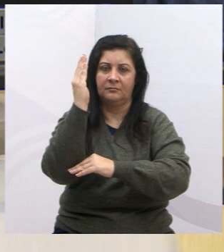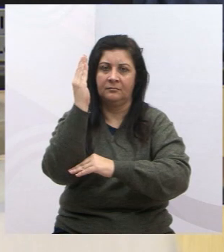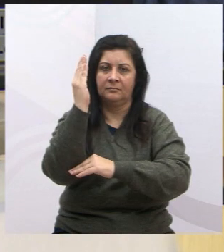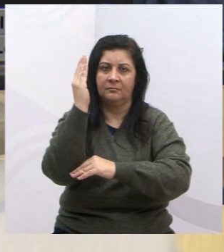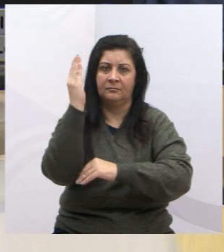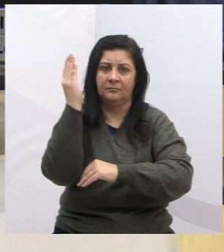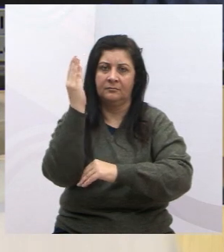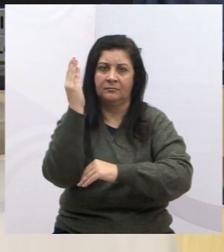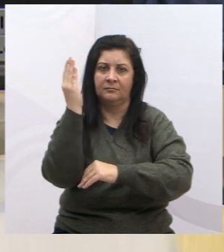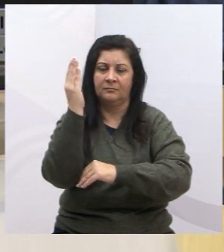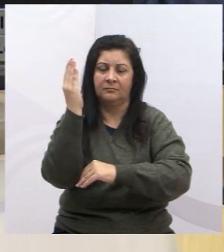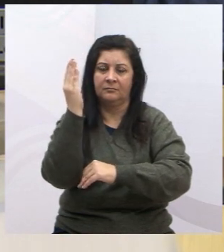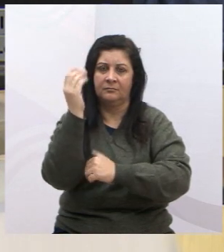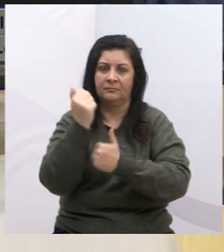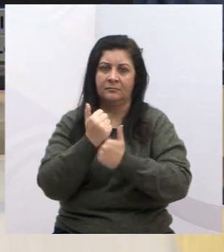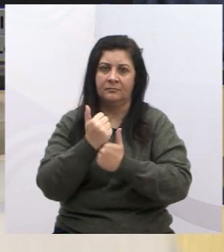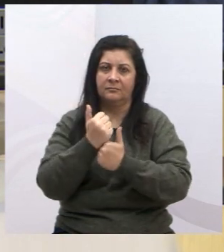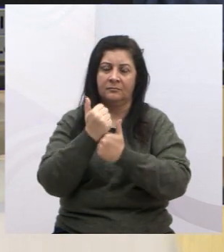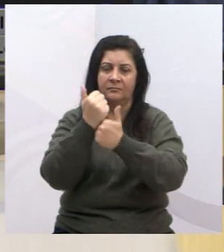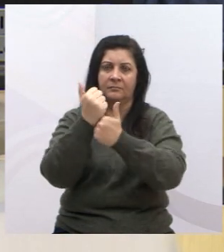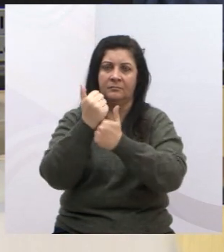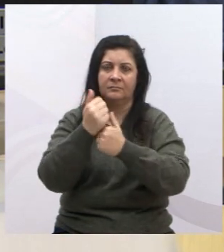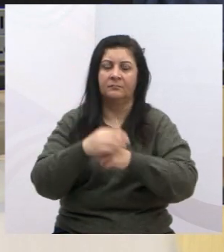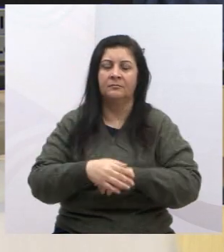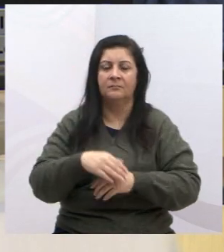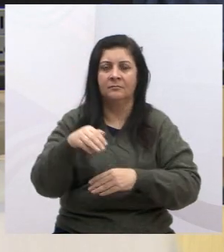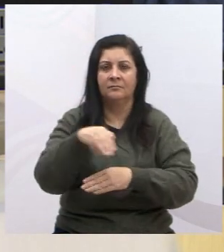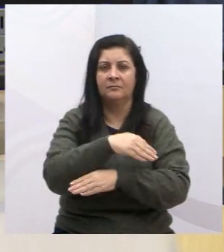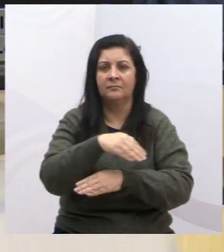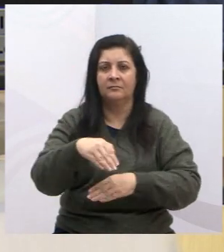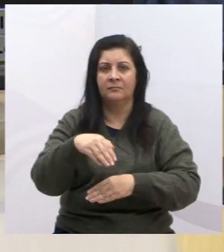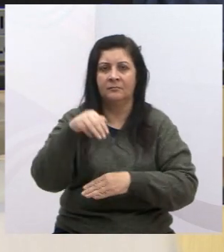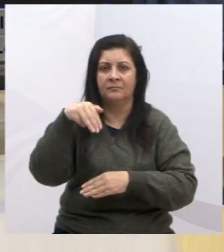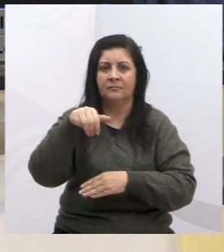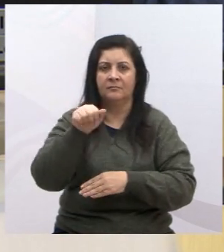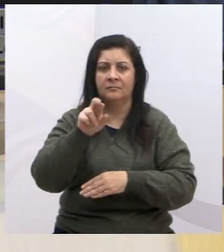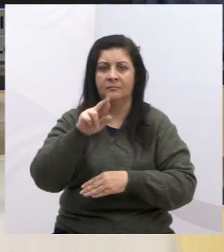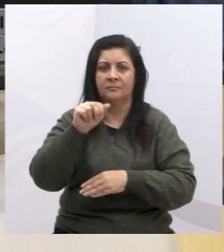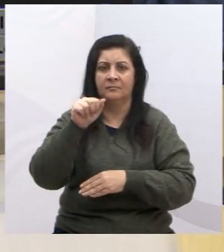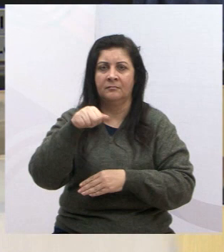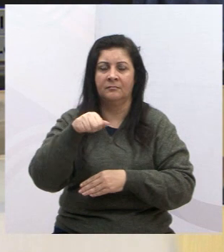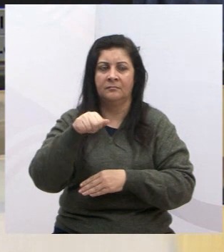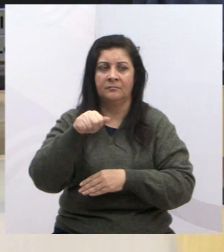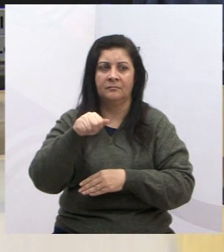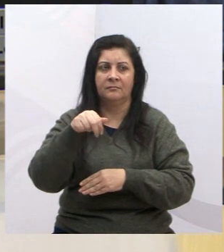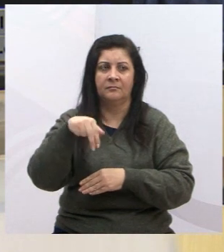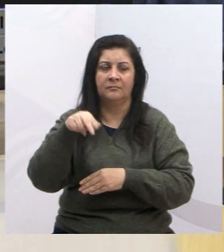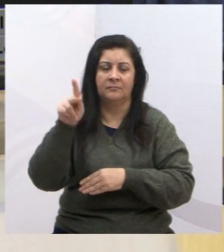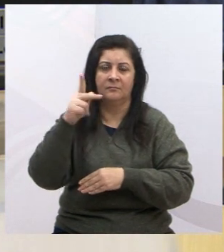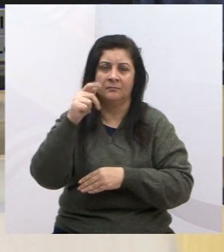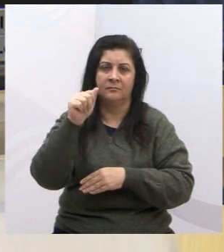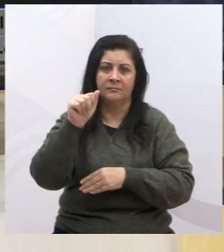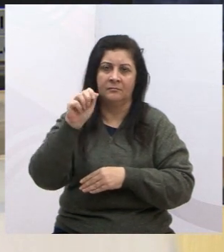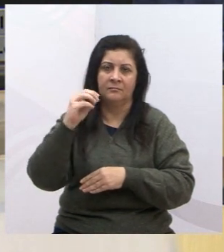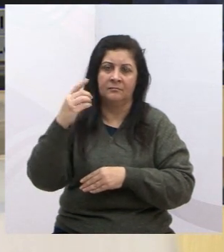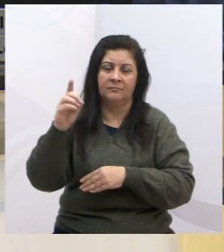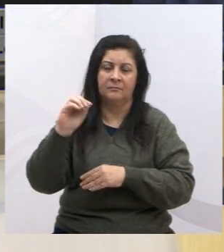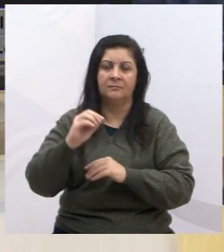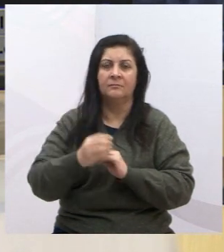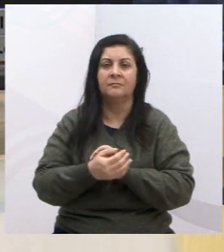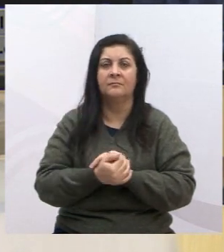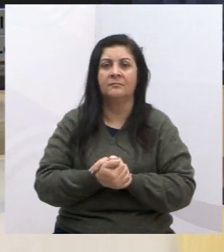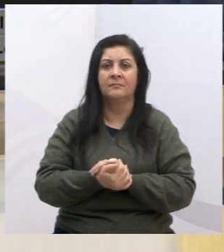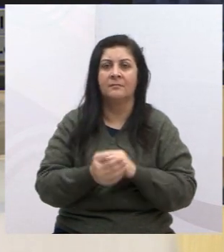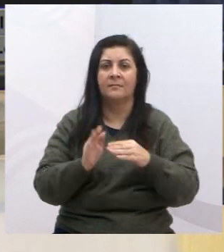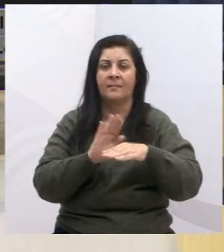existente na rua Maranhão, com especial daquele situado em frente ao número 175,